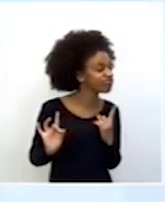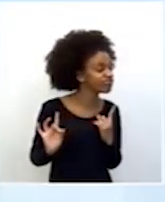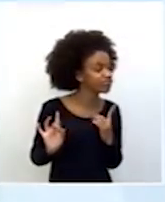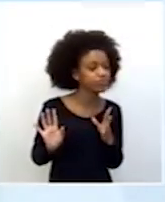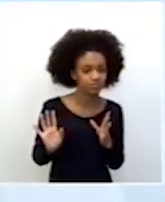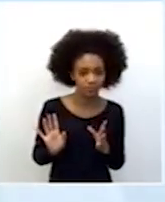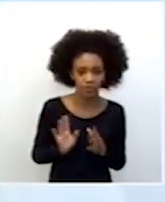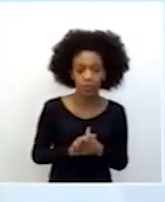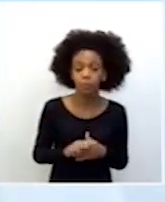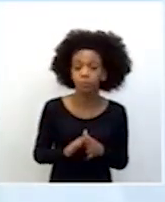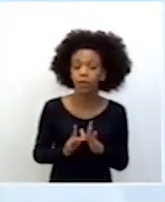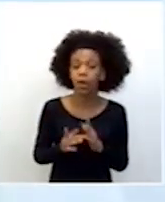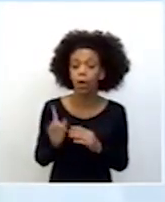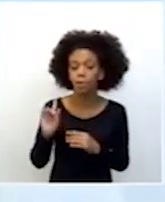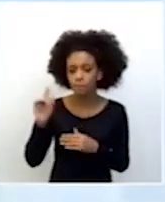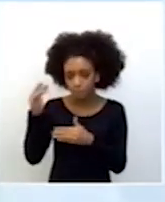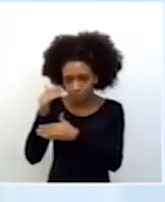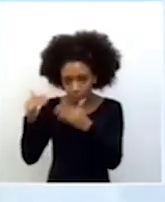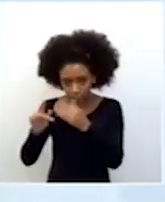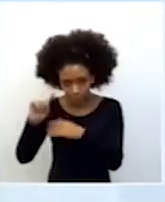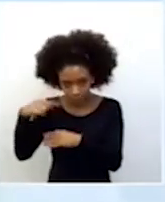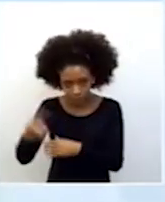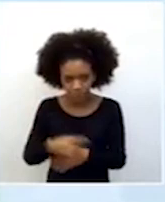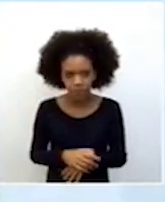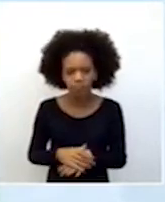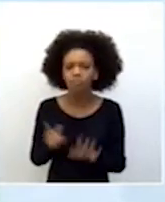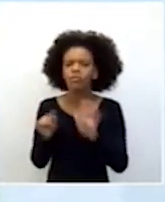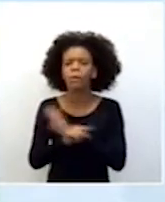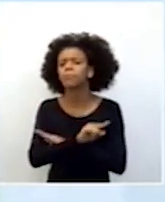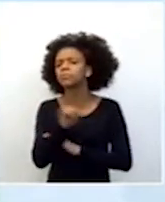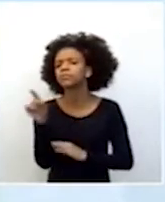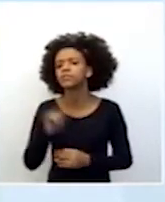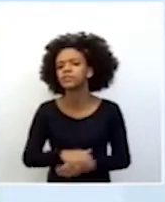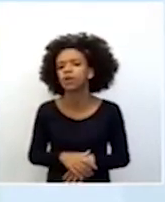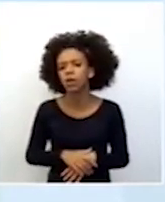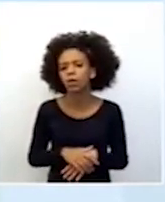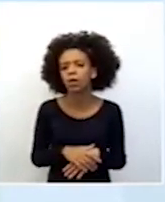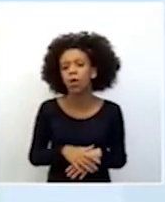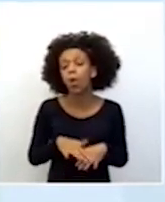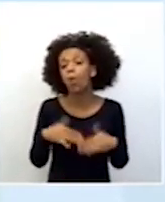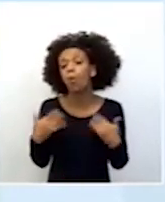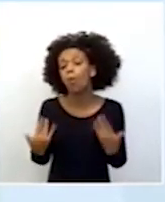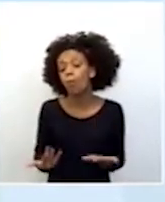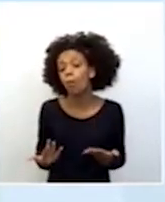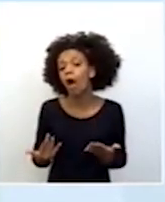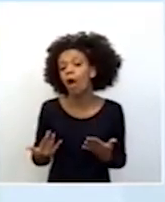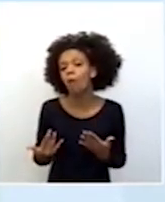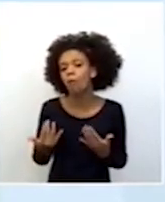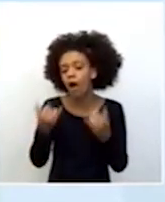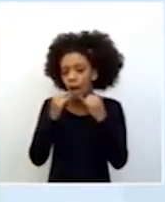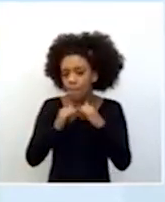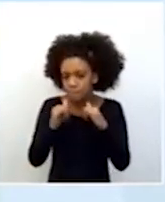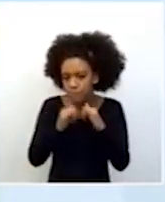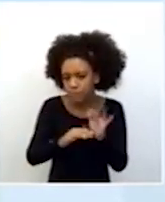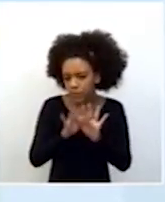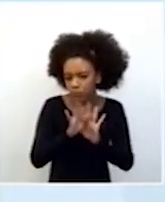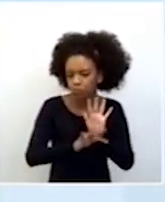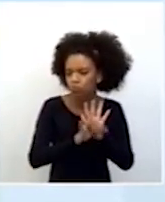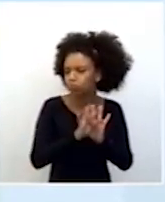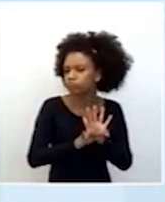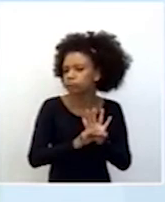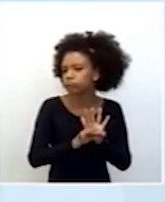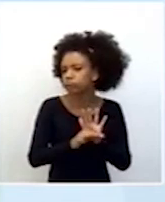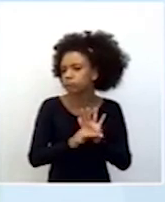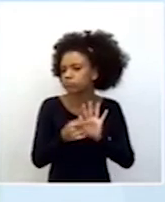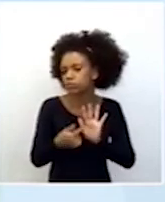Olha, nosso próximo slide pergunta pra vocês. Qual mensagem a imagem do texto transmite,